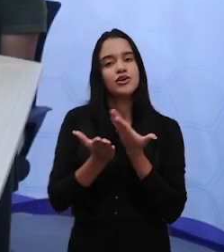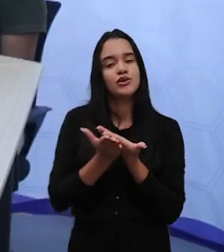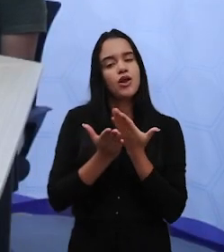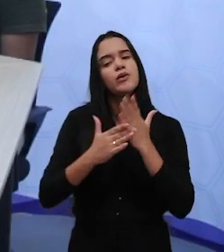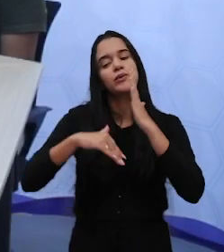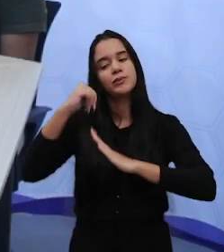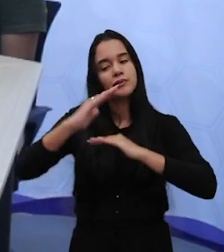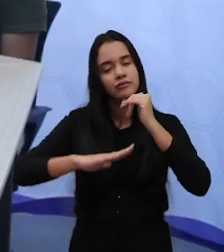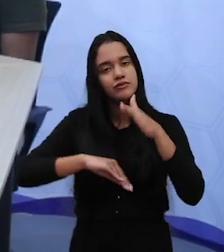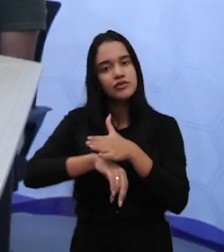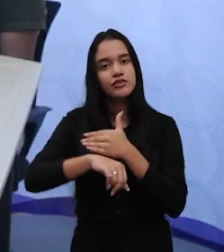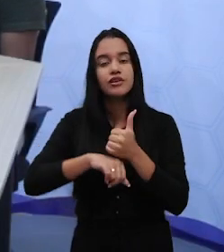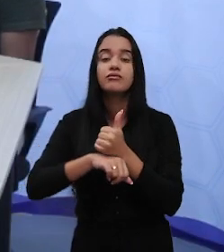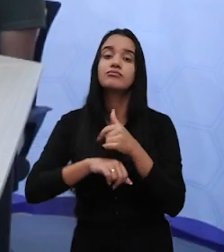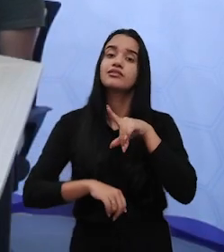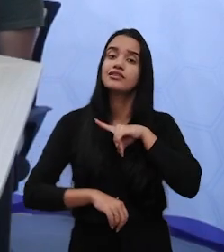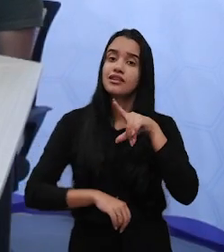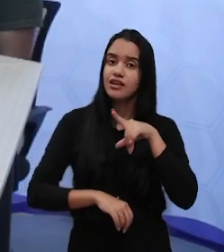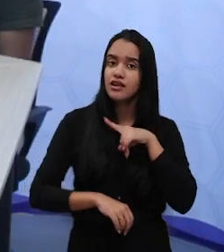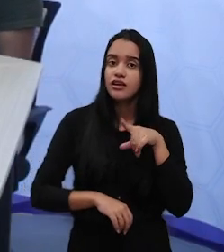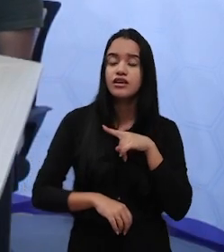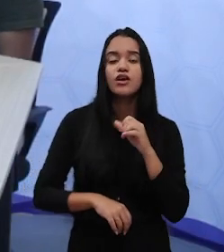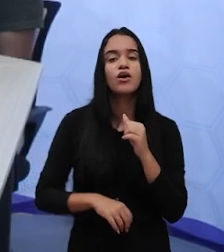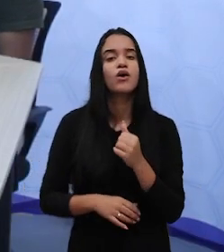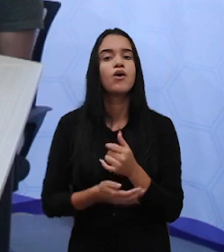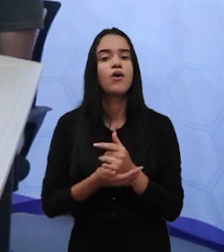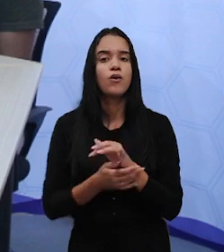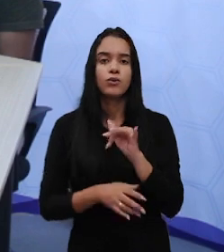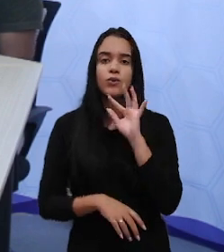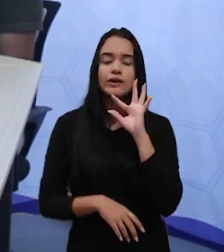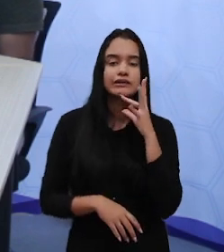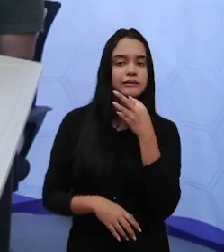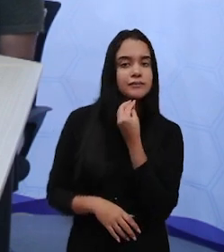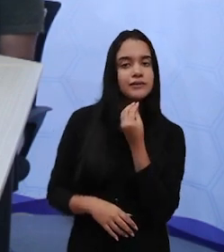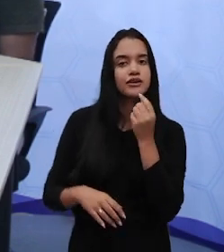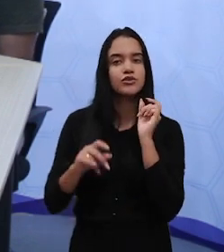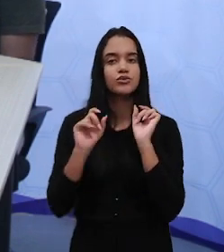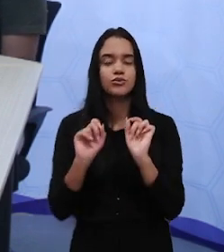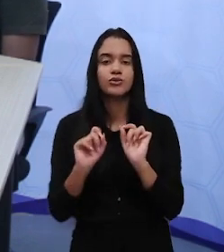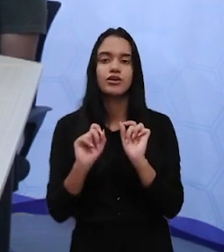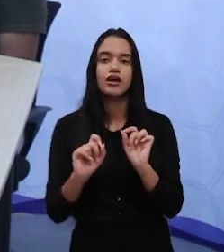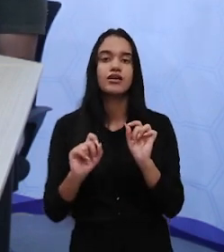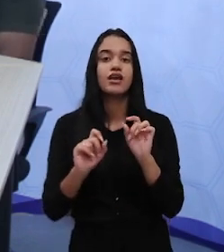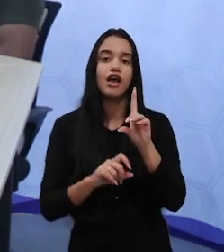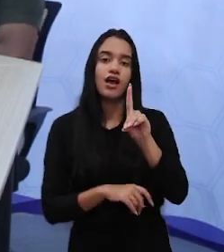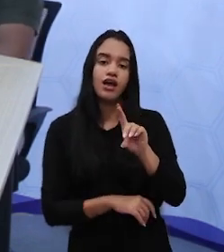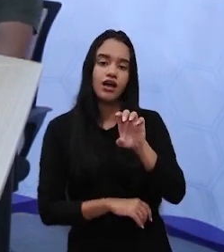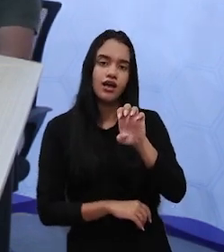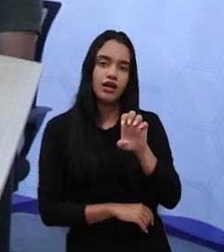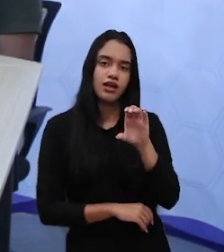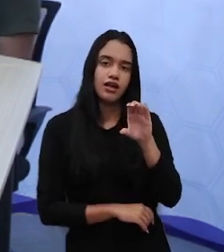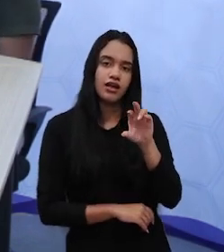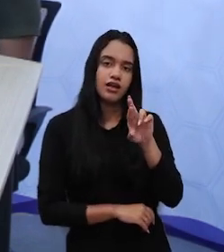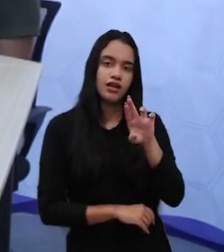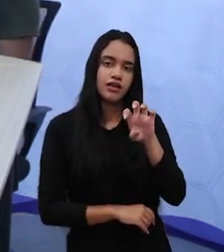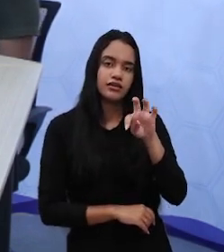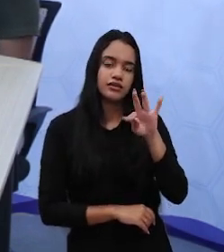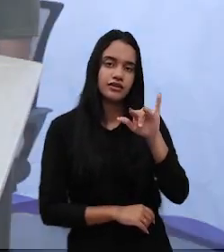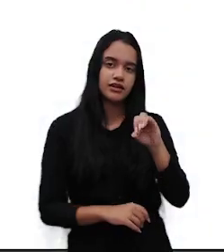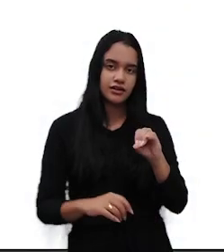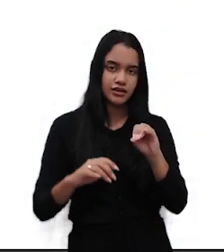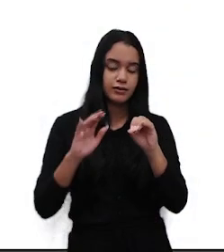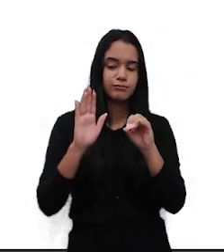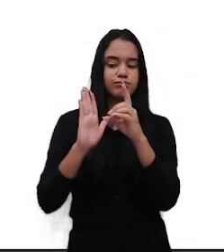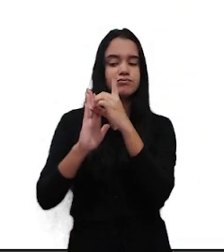tenha conhecimento do seu conceito, para que serve, é a respeito do decreto. O que vem a ser o decreto, professora?